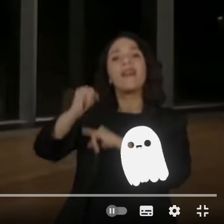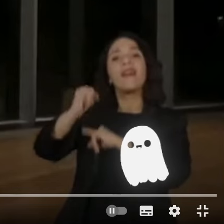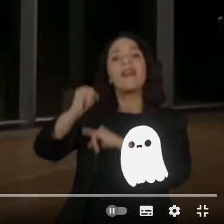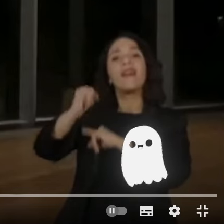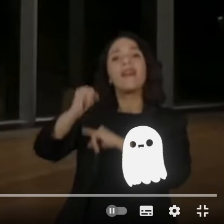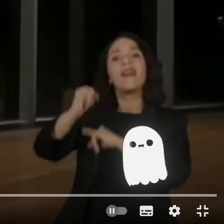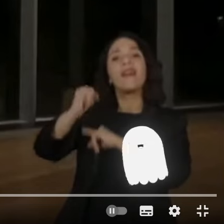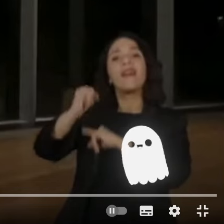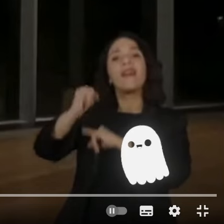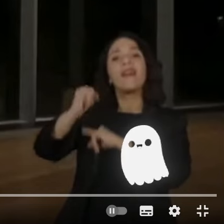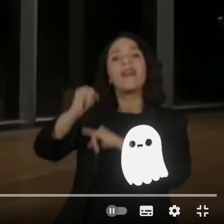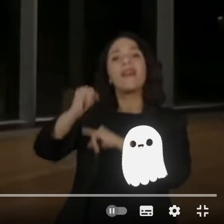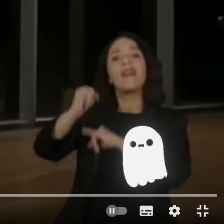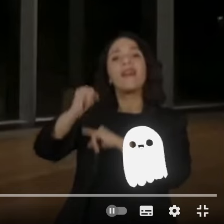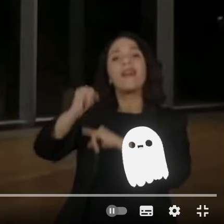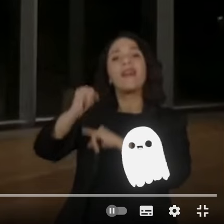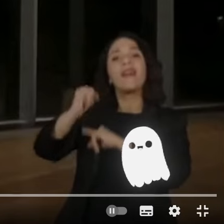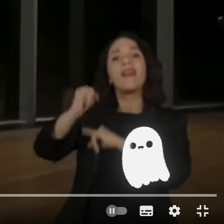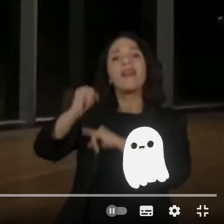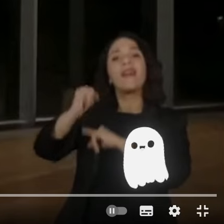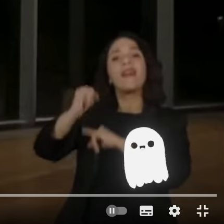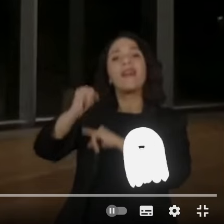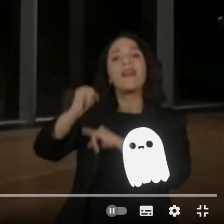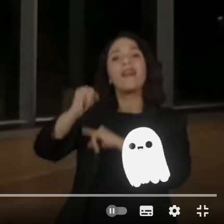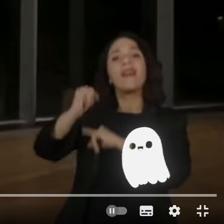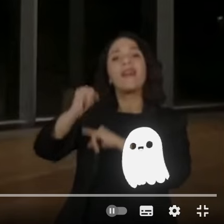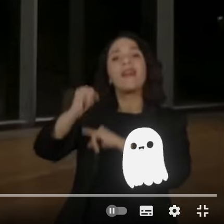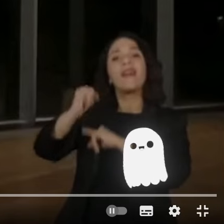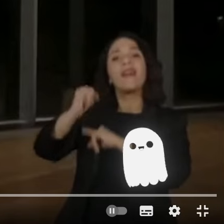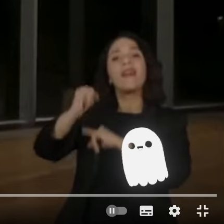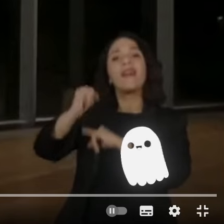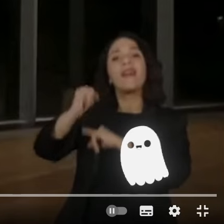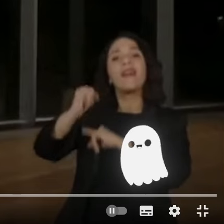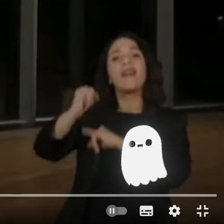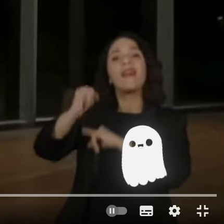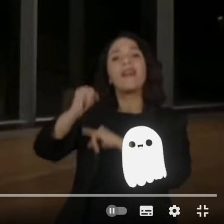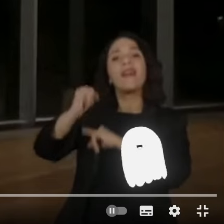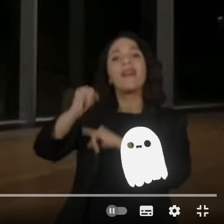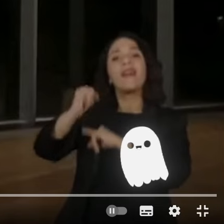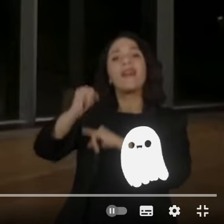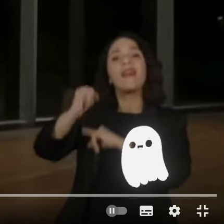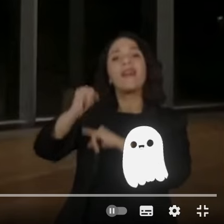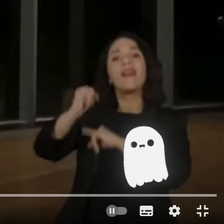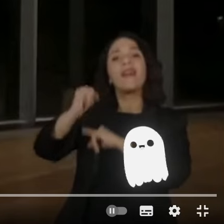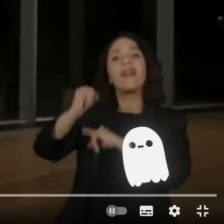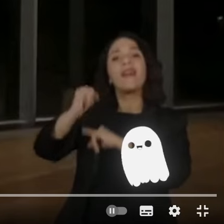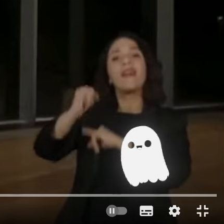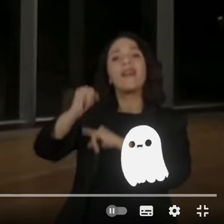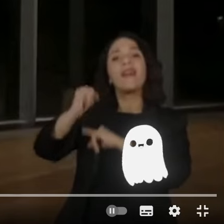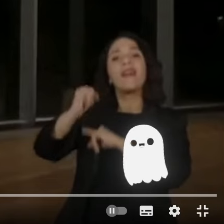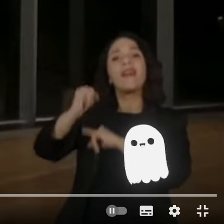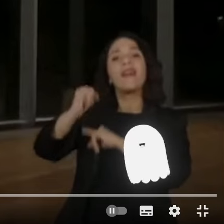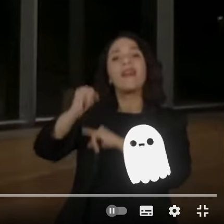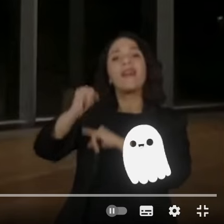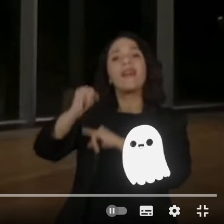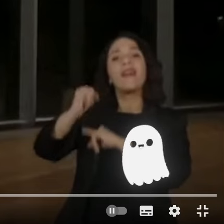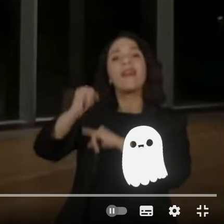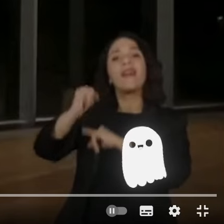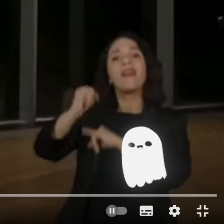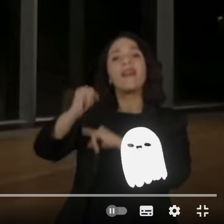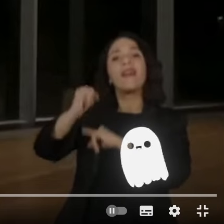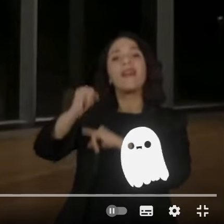Tu também, Bel. Pô, mas isso é uma história antigaça aqui já da live. Tem até nos cortes já contei várias vezes. Porque um amigo